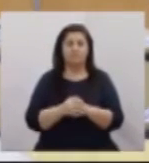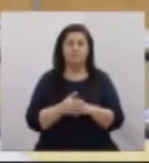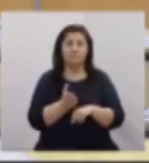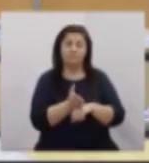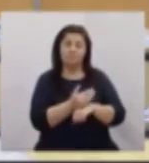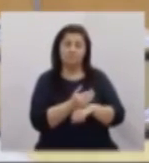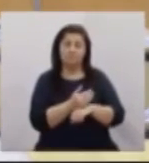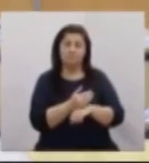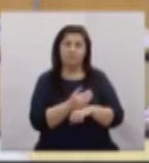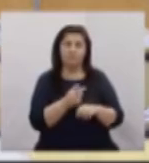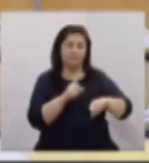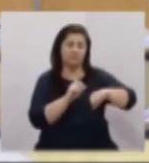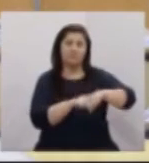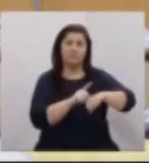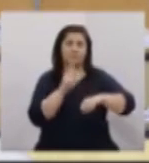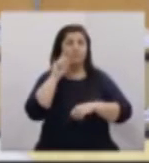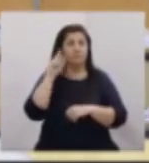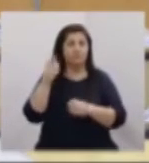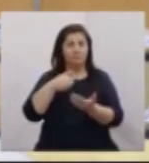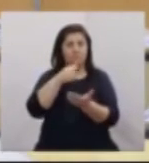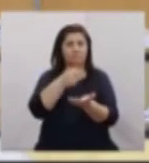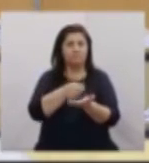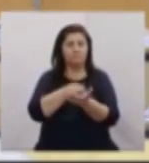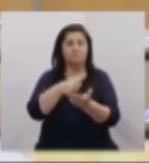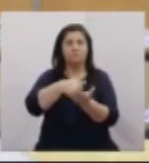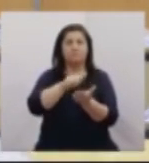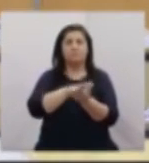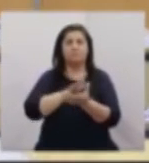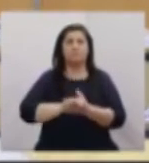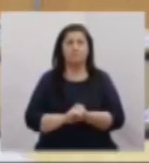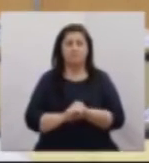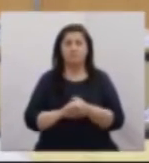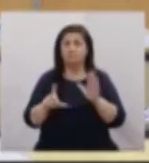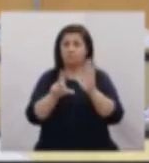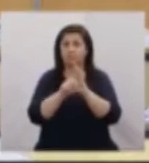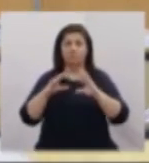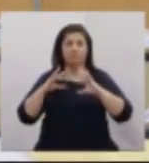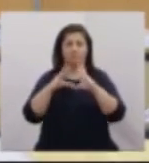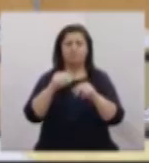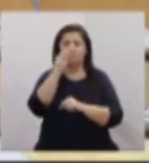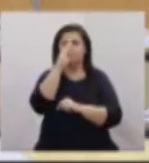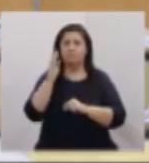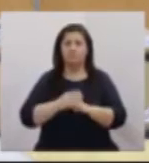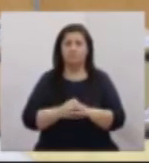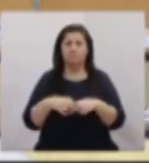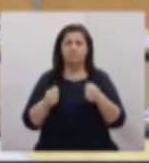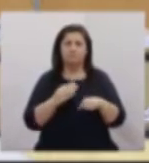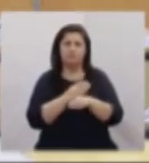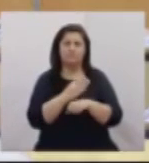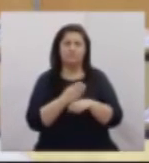vencimento da infração, e considerando por fim se tratar de lei de abrangência nacional com adesão